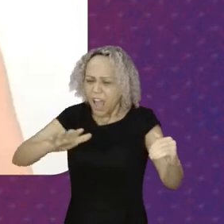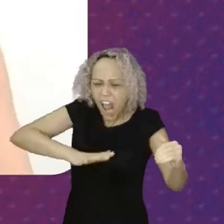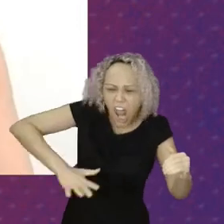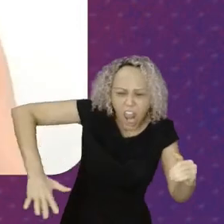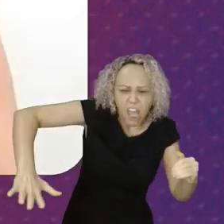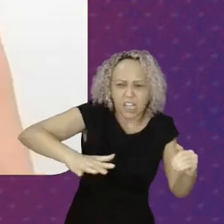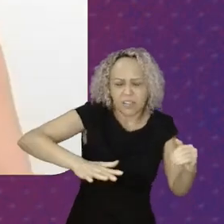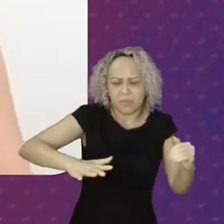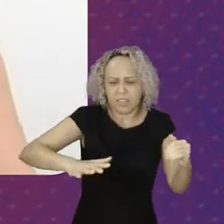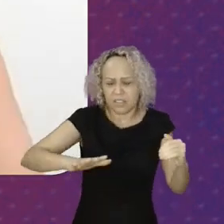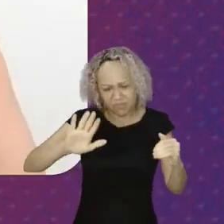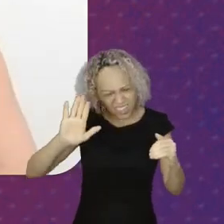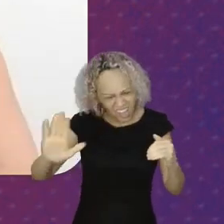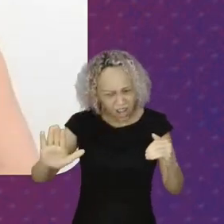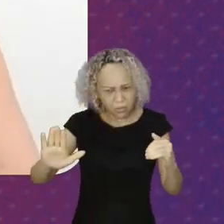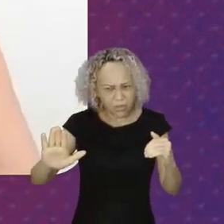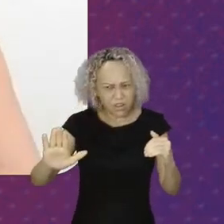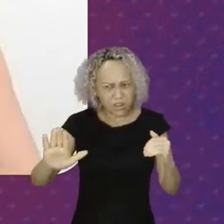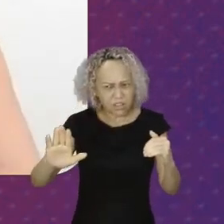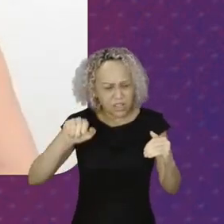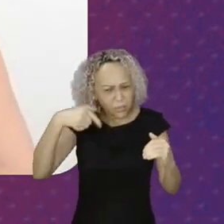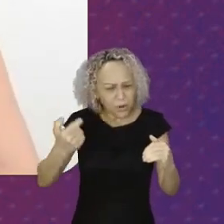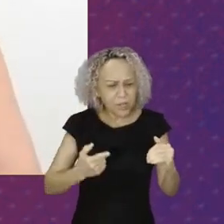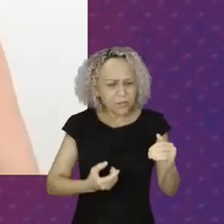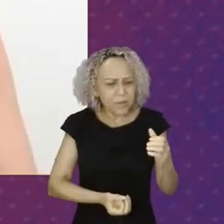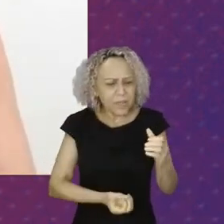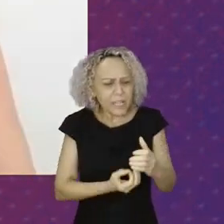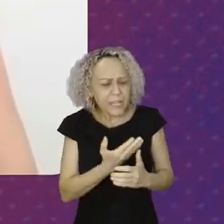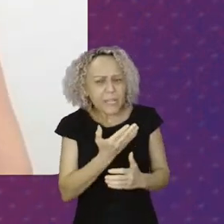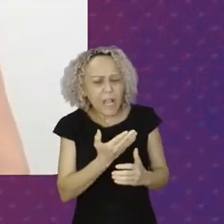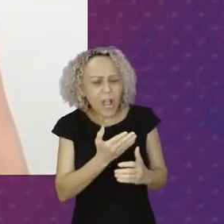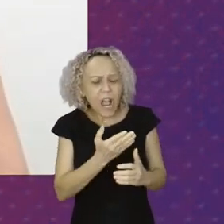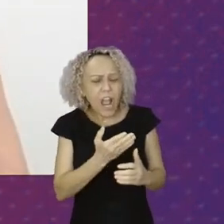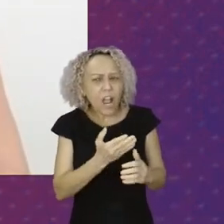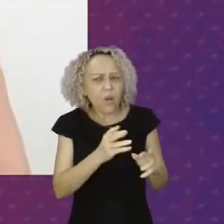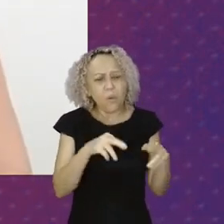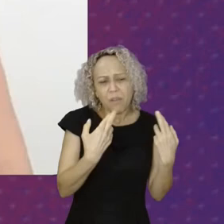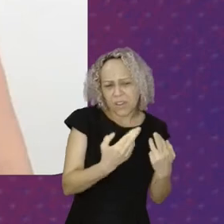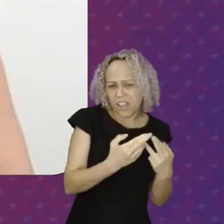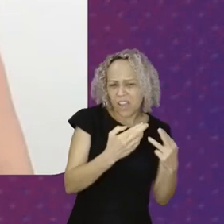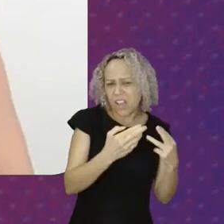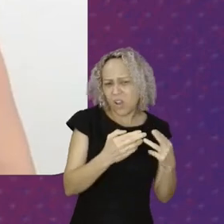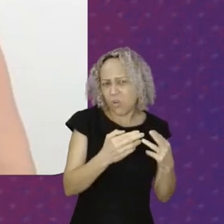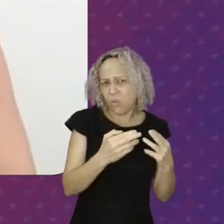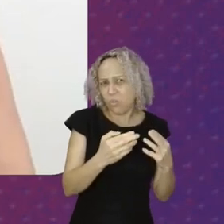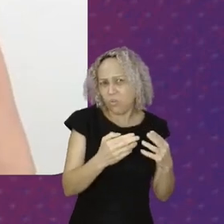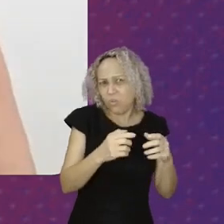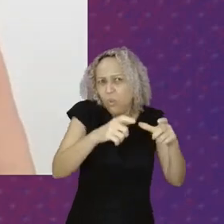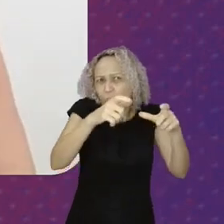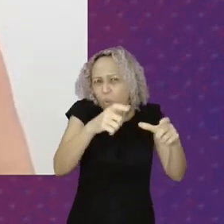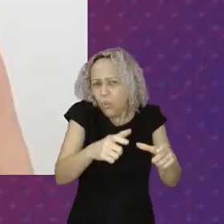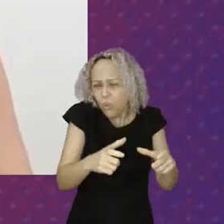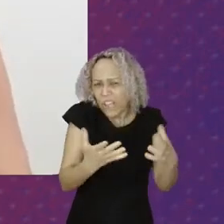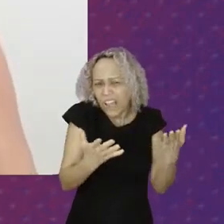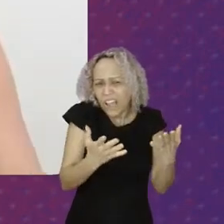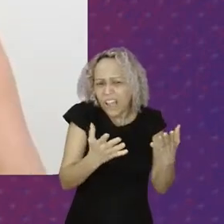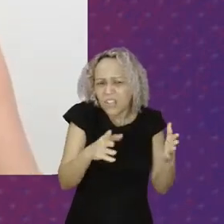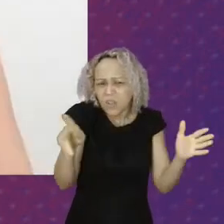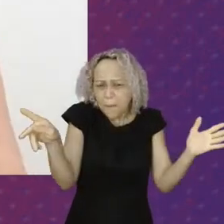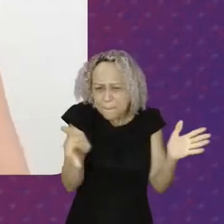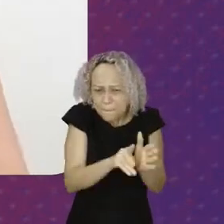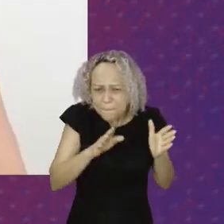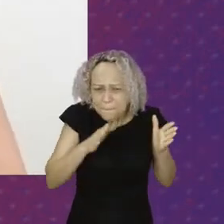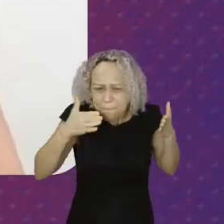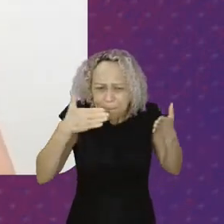estamos reforçando qual paradigma? Né? Então, o paradigma segregacionista. Não, mas então